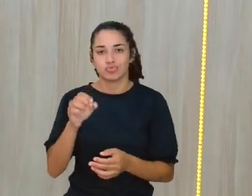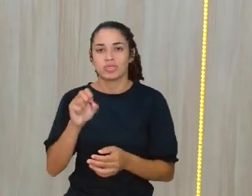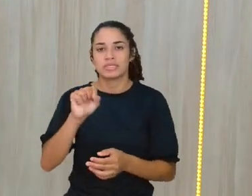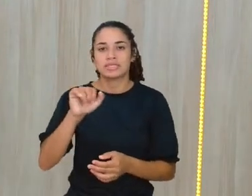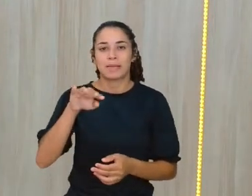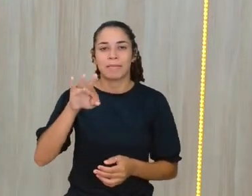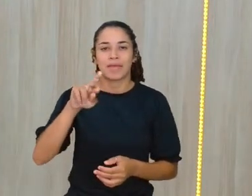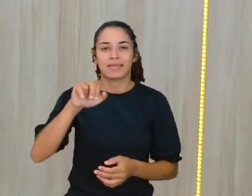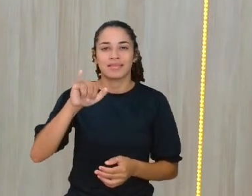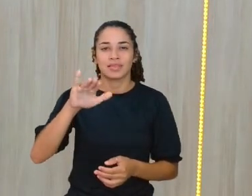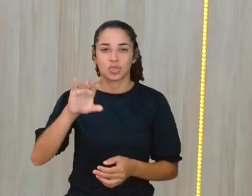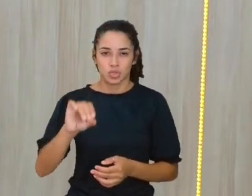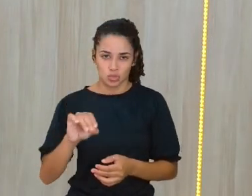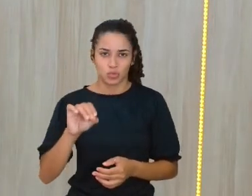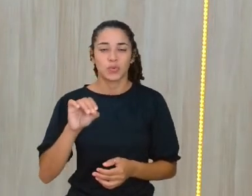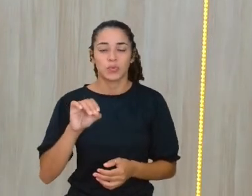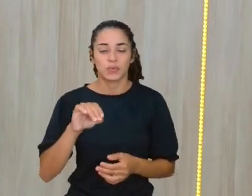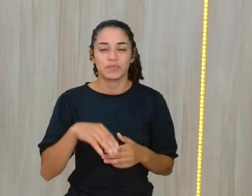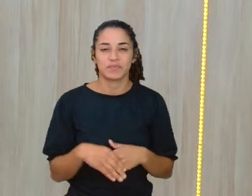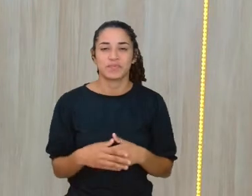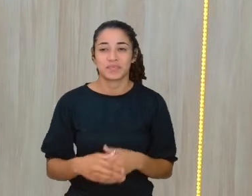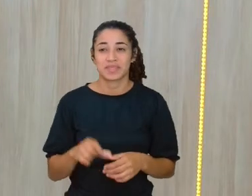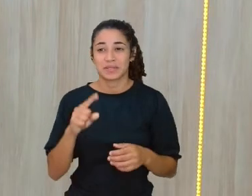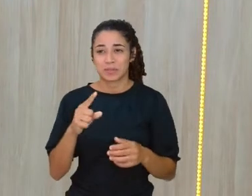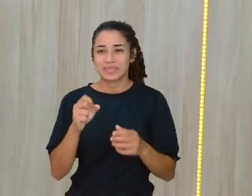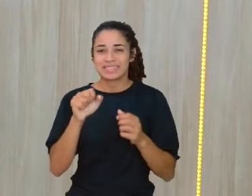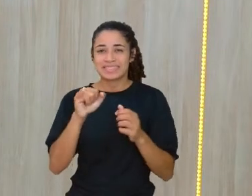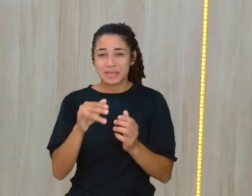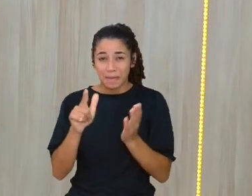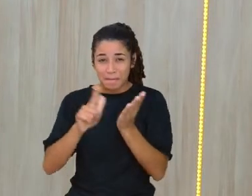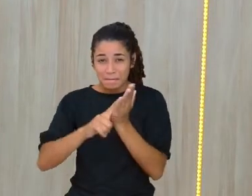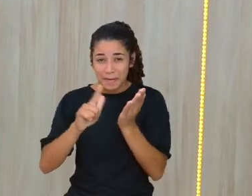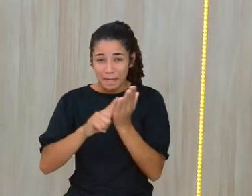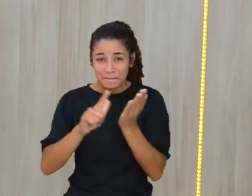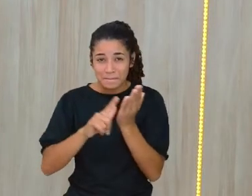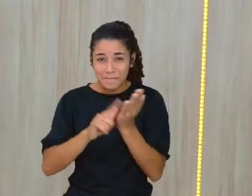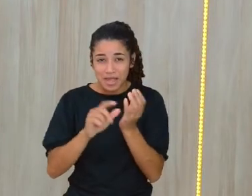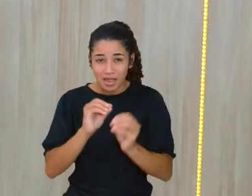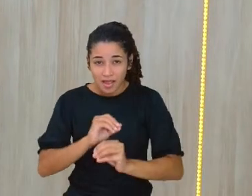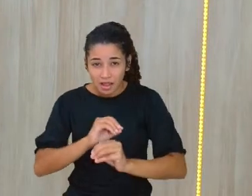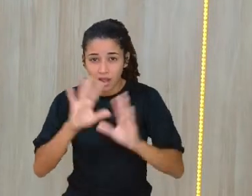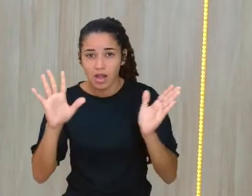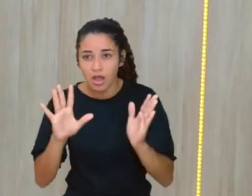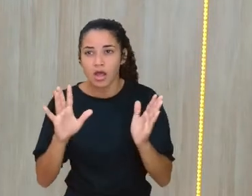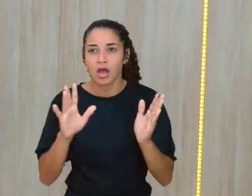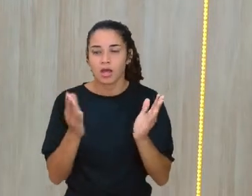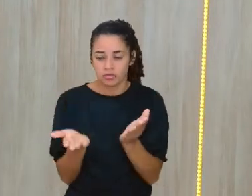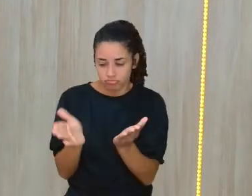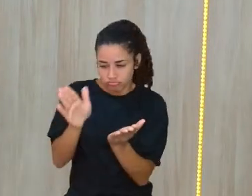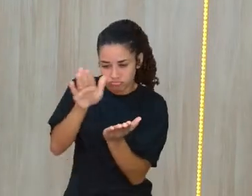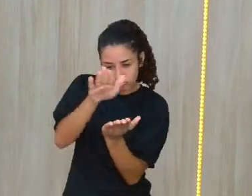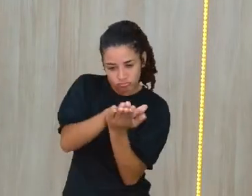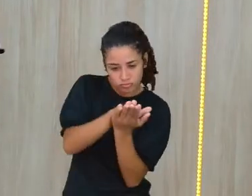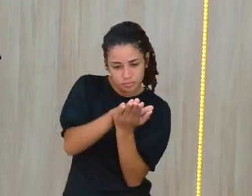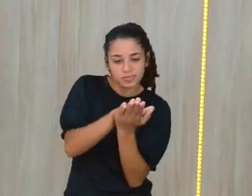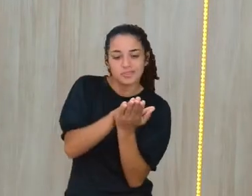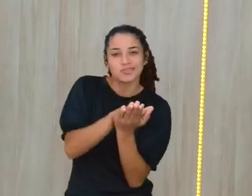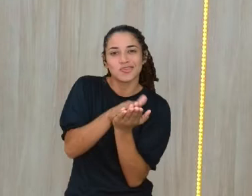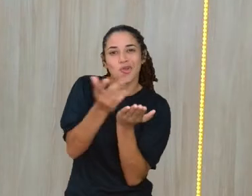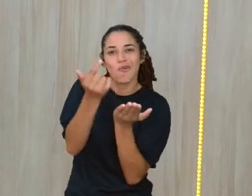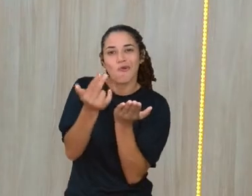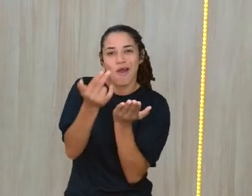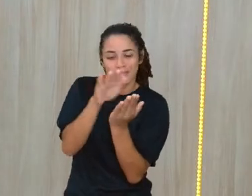cima do X, esse ponto, se for um papel transparente, vocês vão ver que está exatamente em cima, né, Marta? E Isso aí,